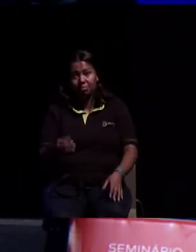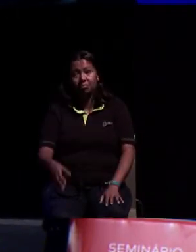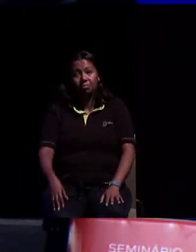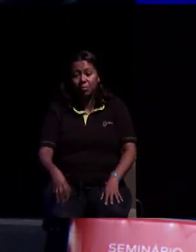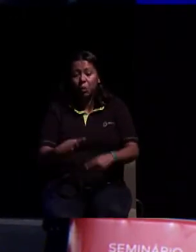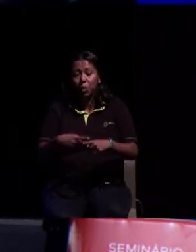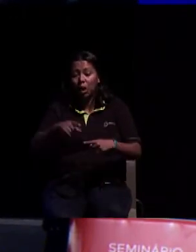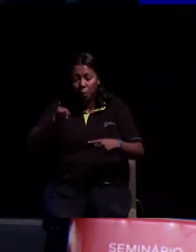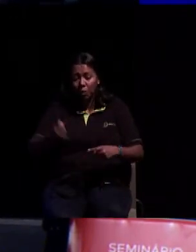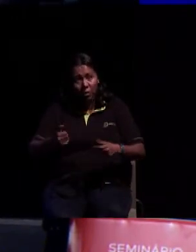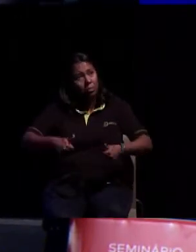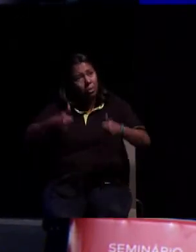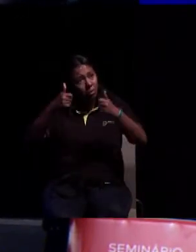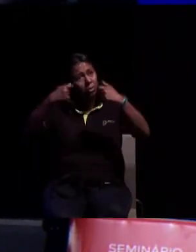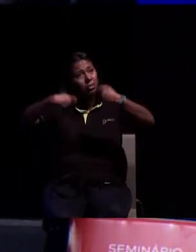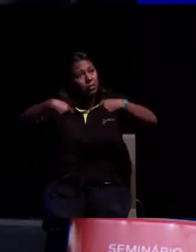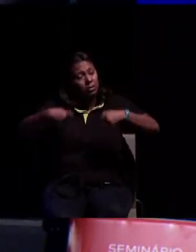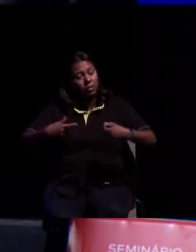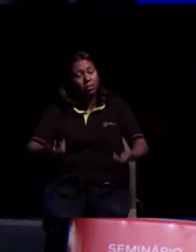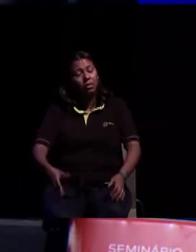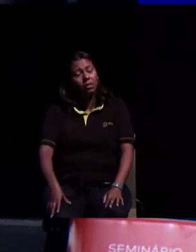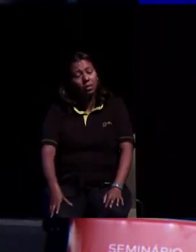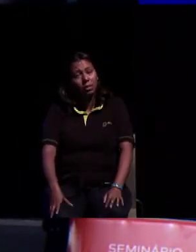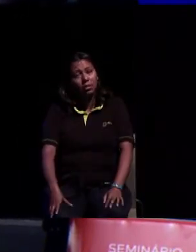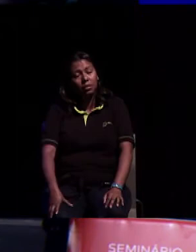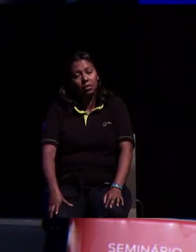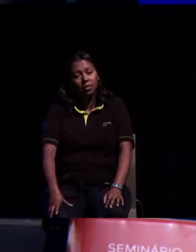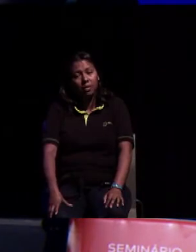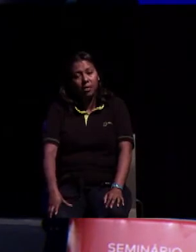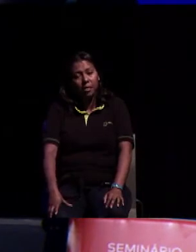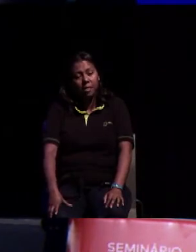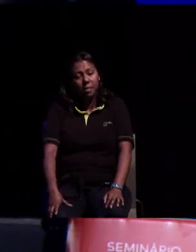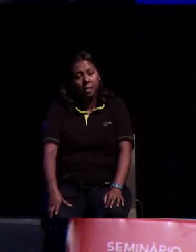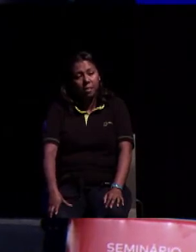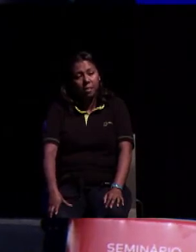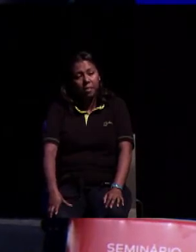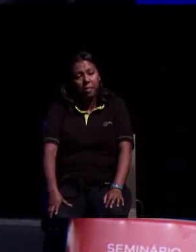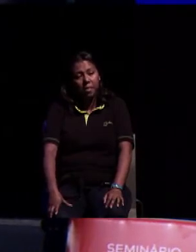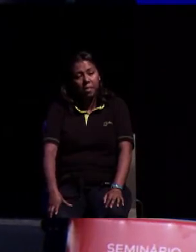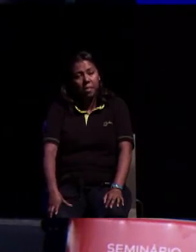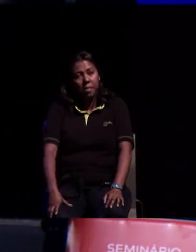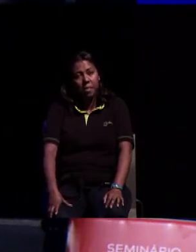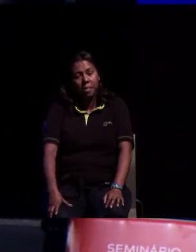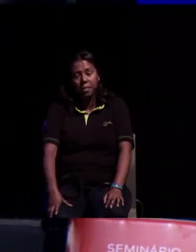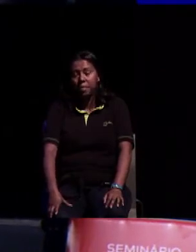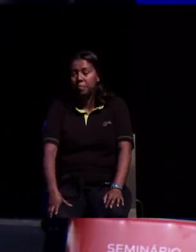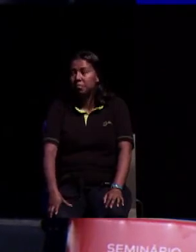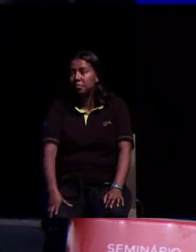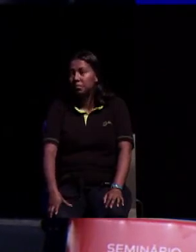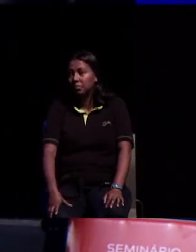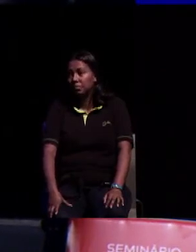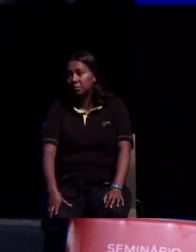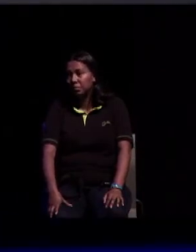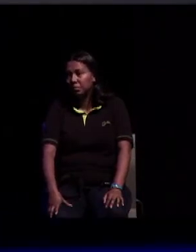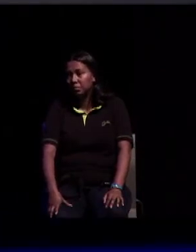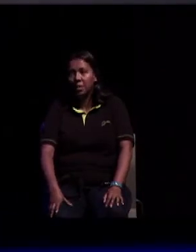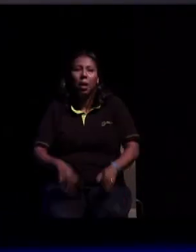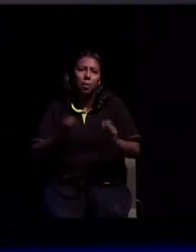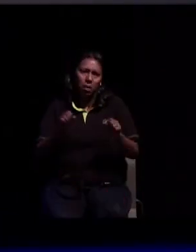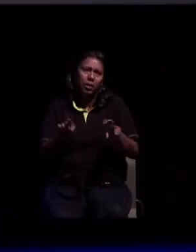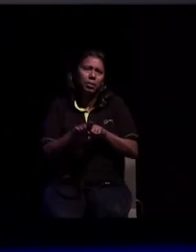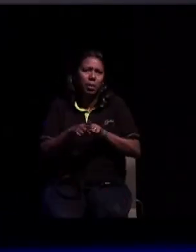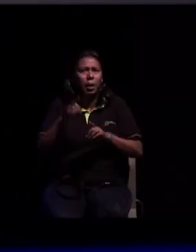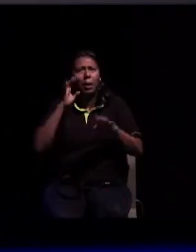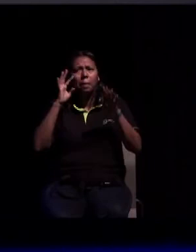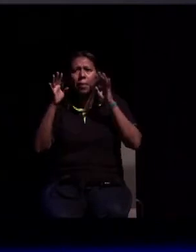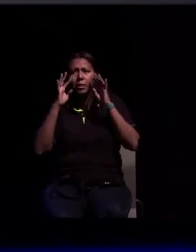melhor do que a gente faz hoje em dia, etc. Né? Claro, isso você pode jogar também para o artesanato, etc.,